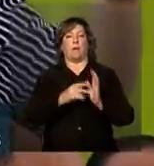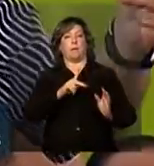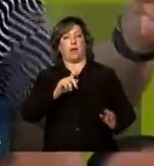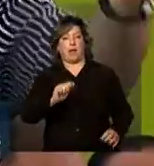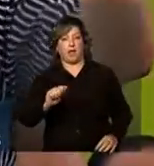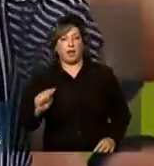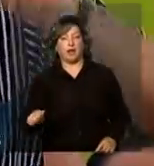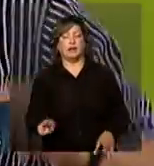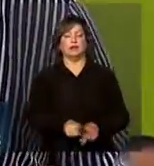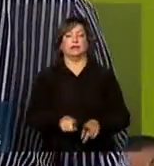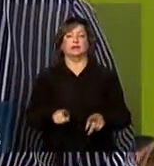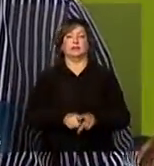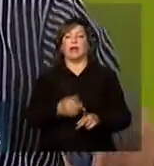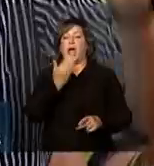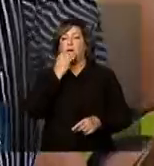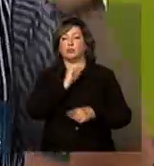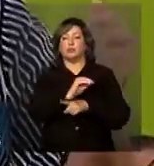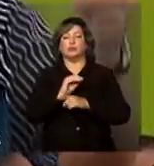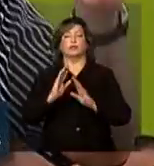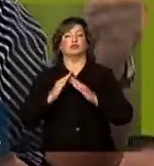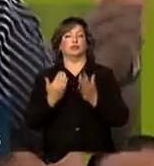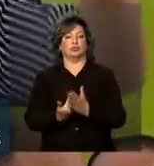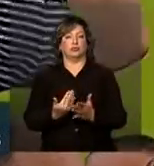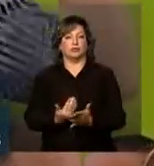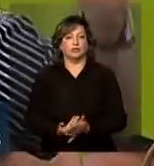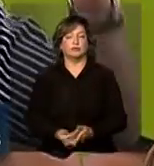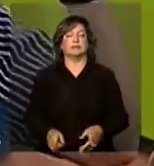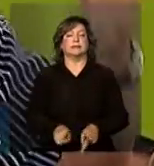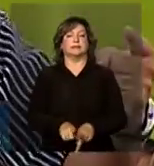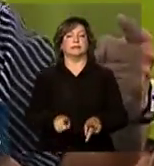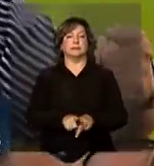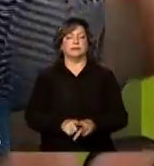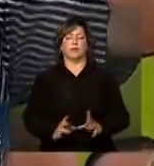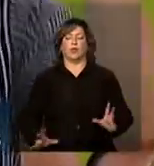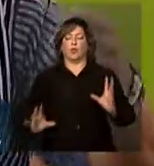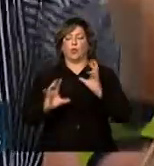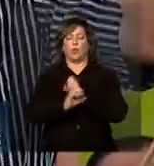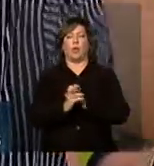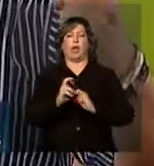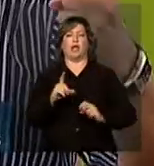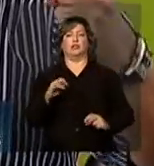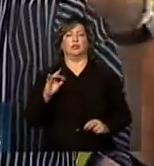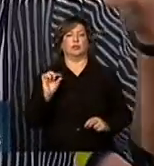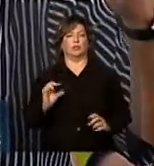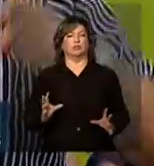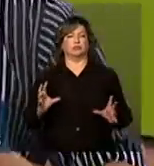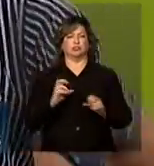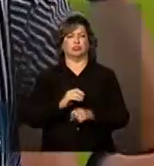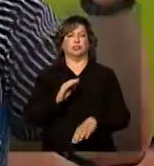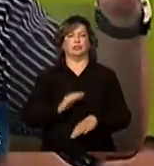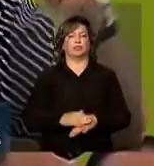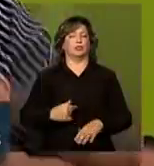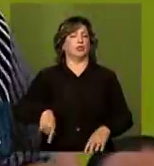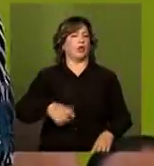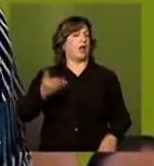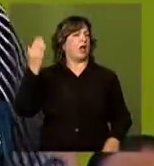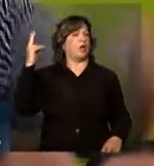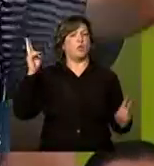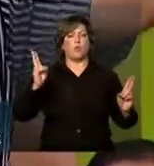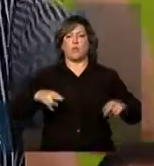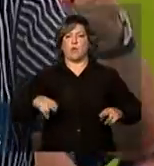como o programa da merenda escolar temos um volume de crédito como nunca na história do nosso país teve crédito pra